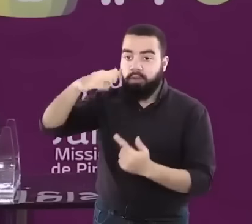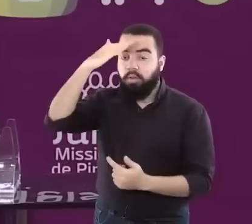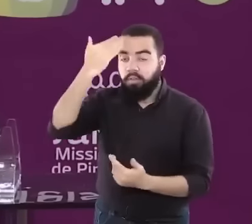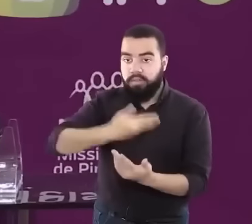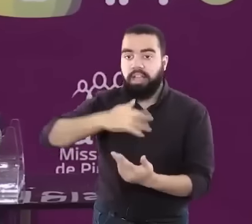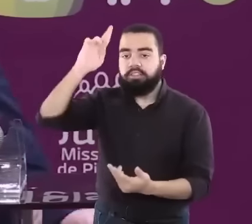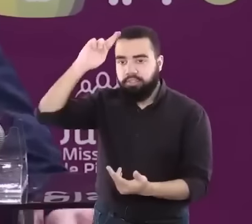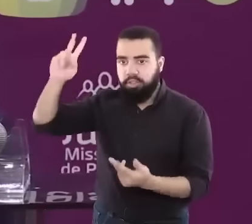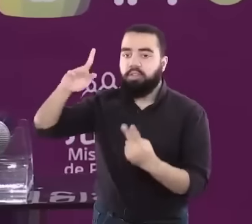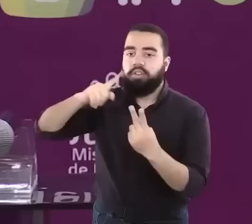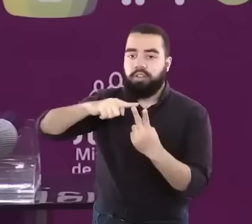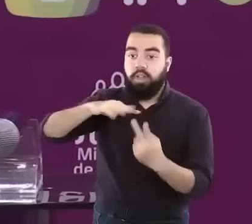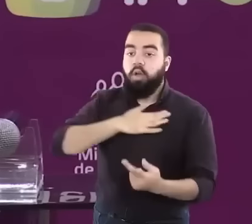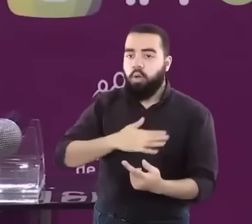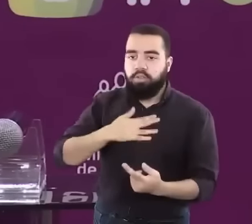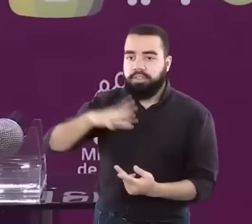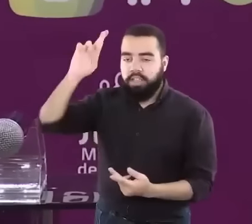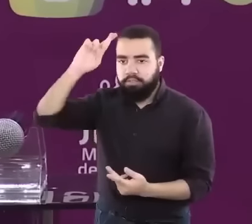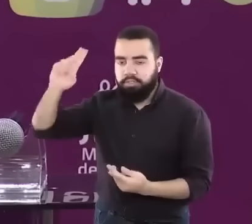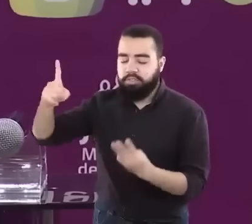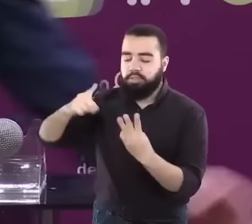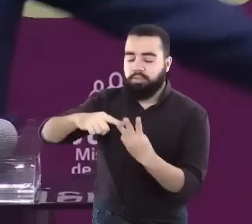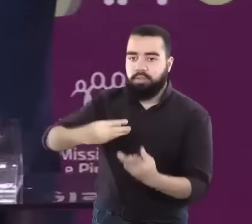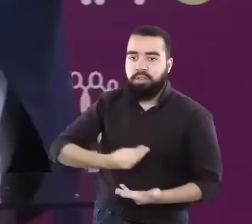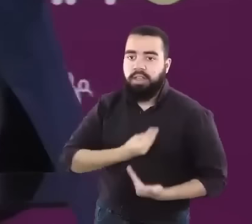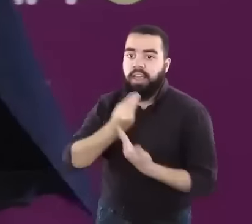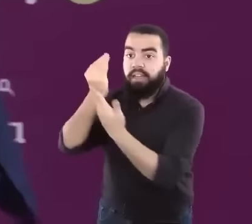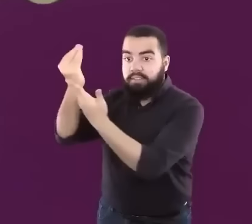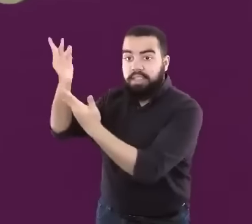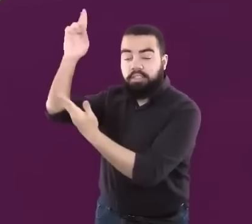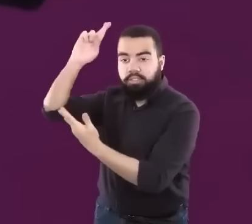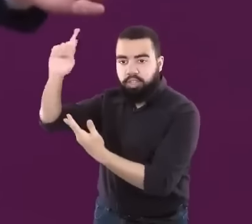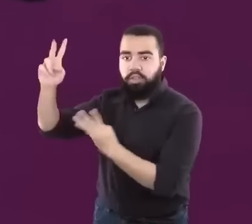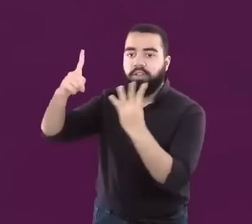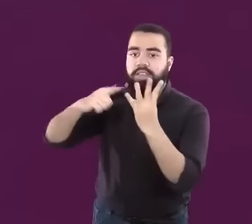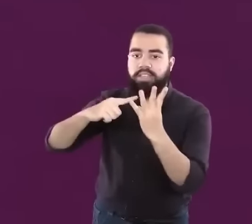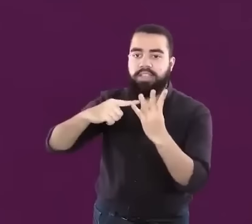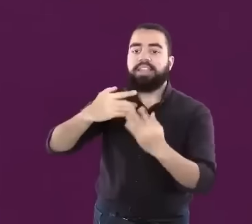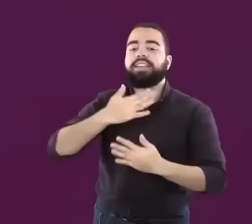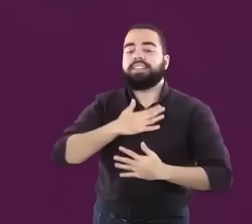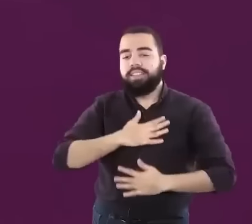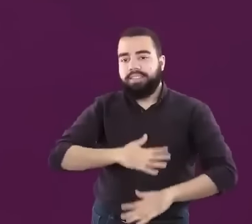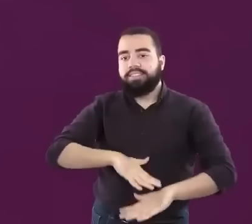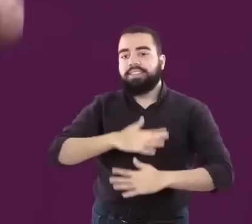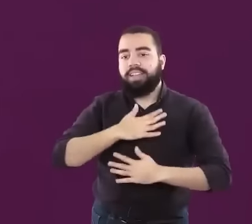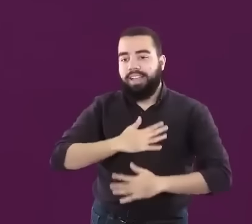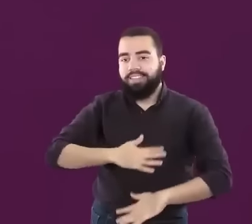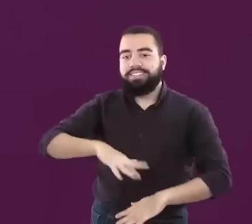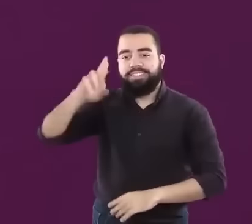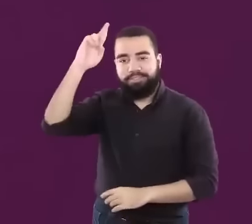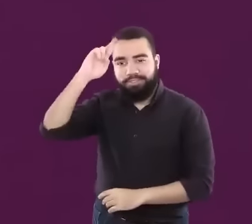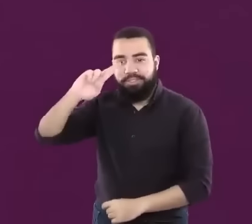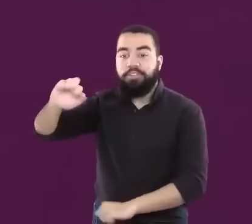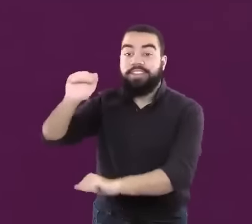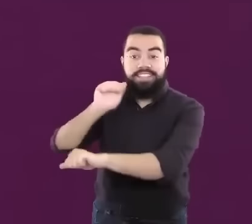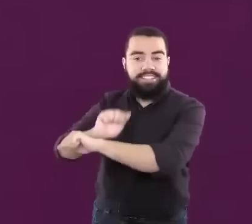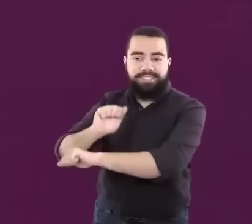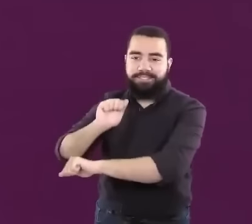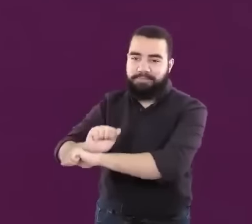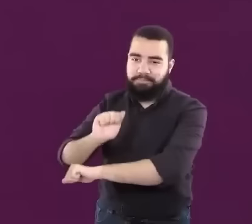entrega o teu caminho ao Senhor descansa no Senhor e espera Nele